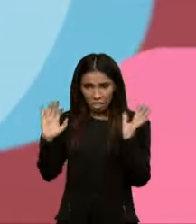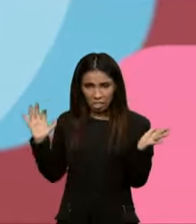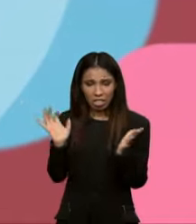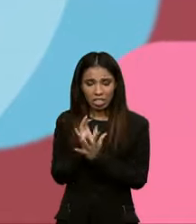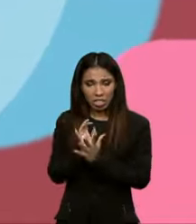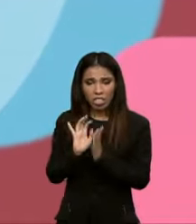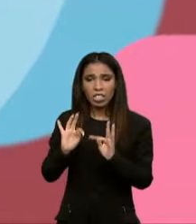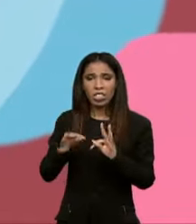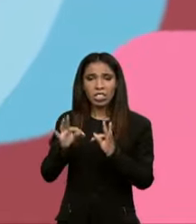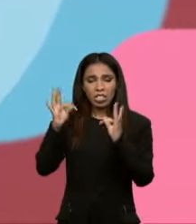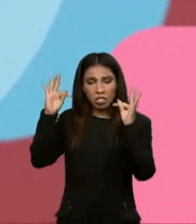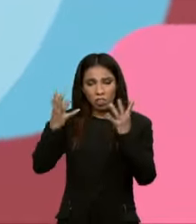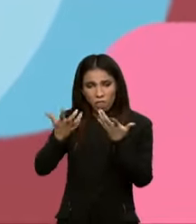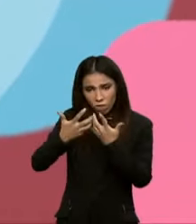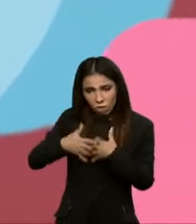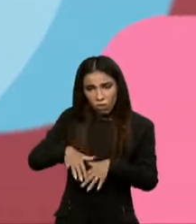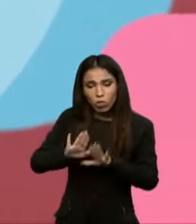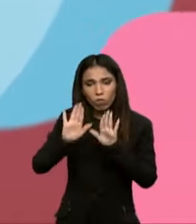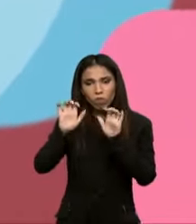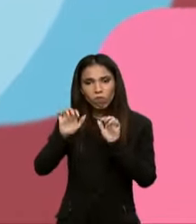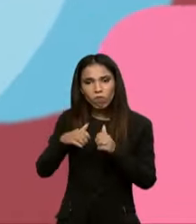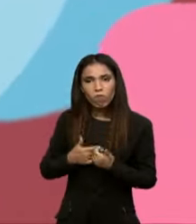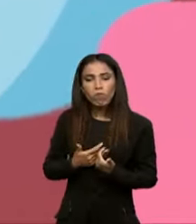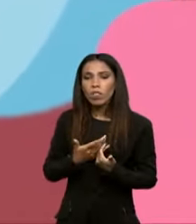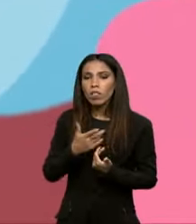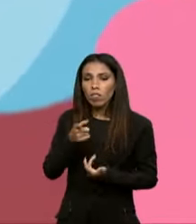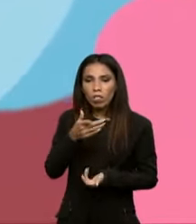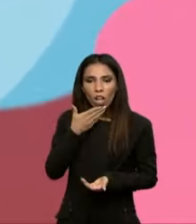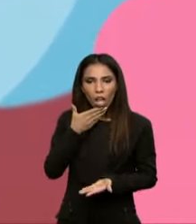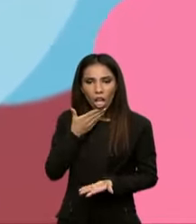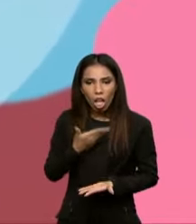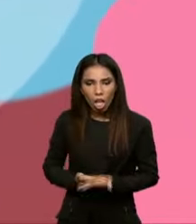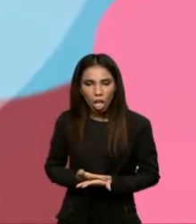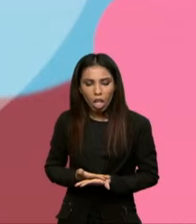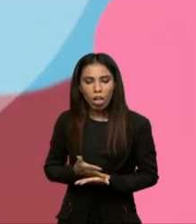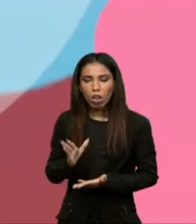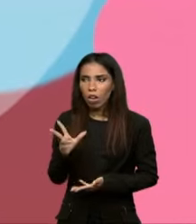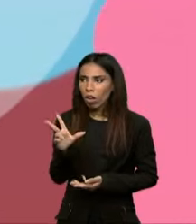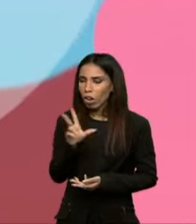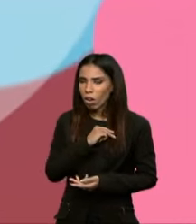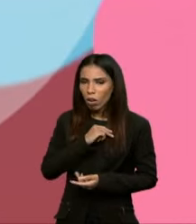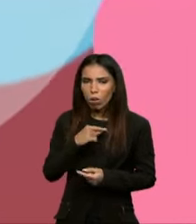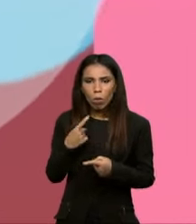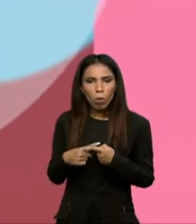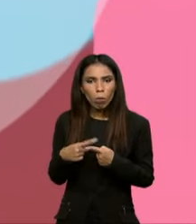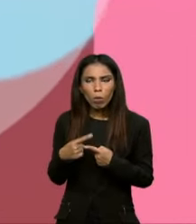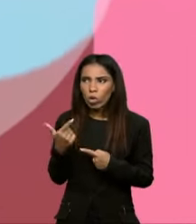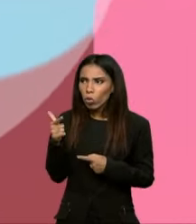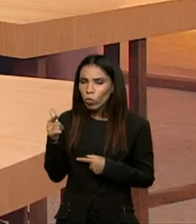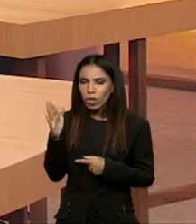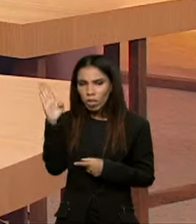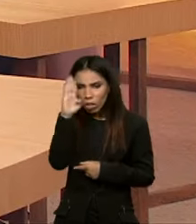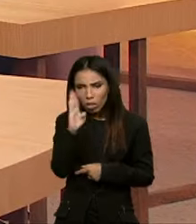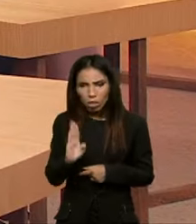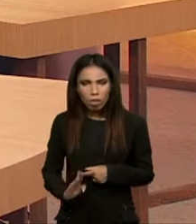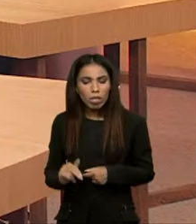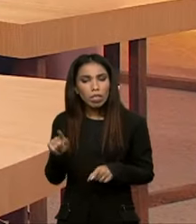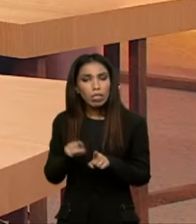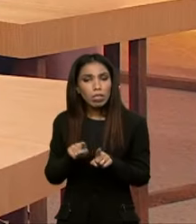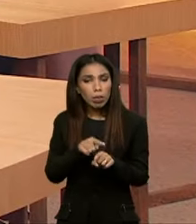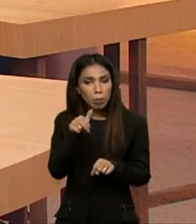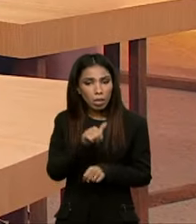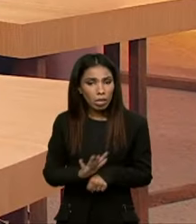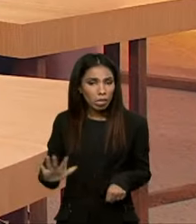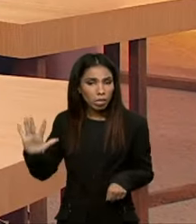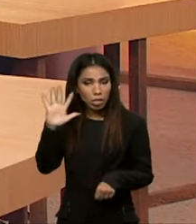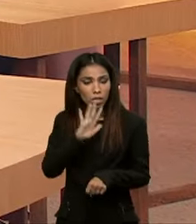e um funcionamento que você fica de queixo caído. Você fala assim, caramba, por que a gente não tem isso no Brasil? E nacional, aí, né? Nacional